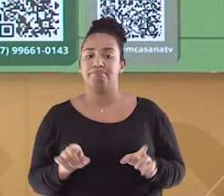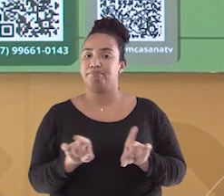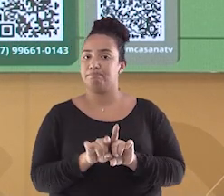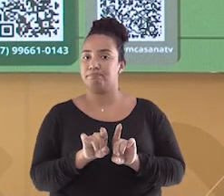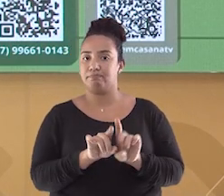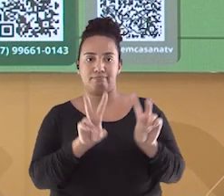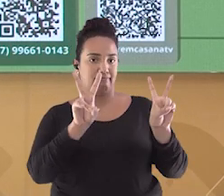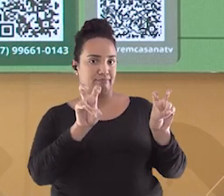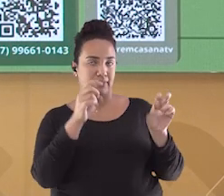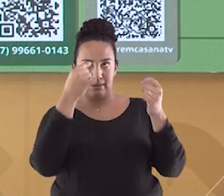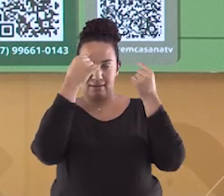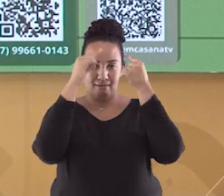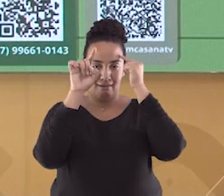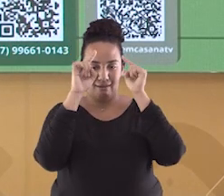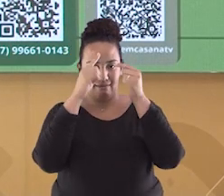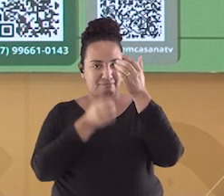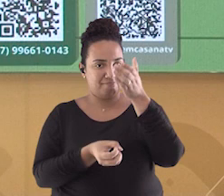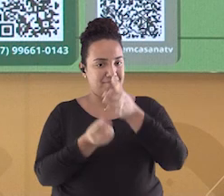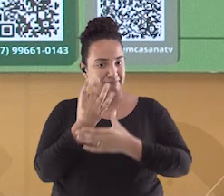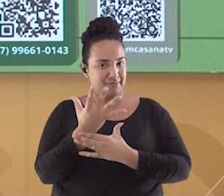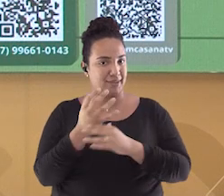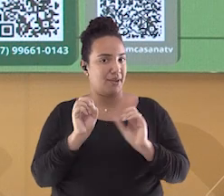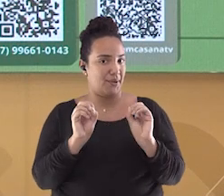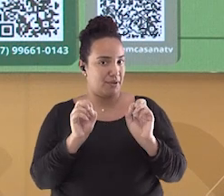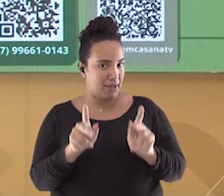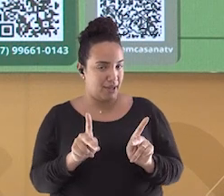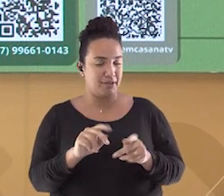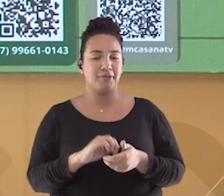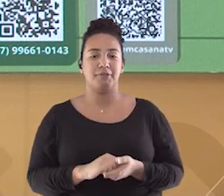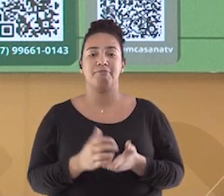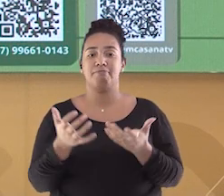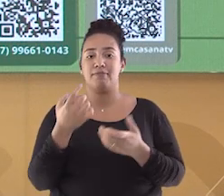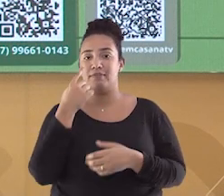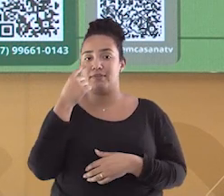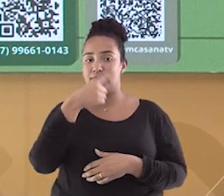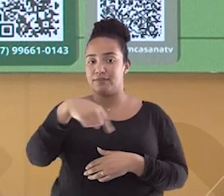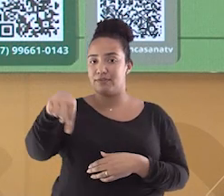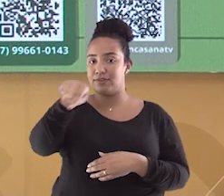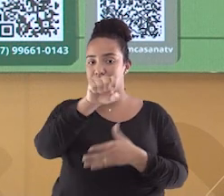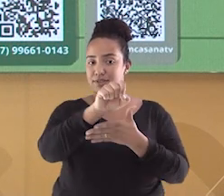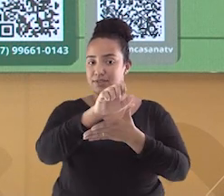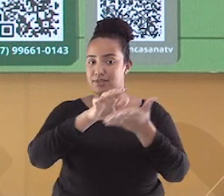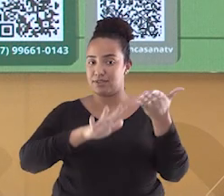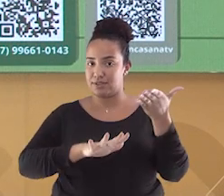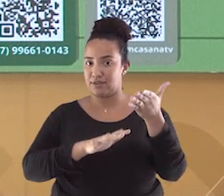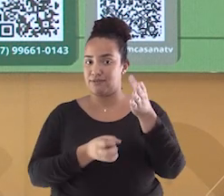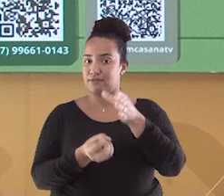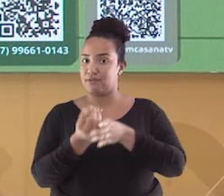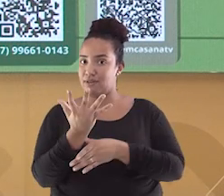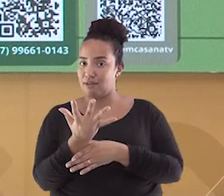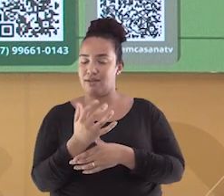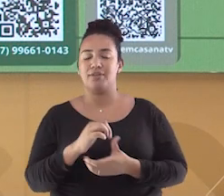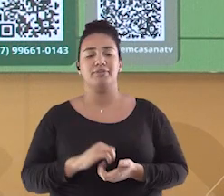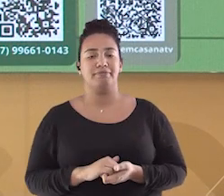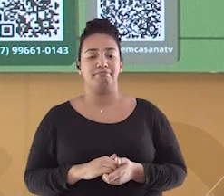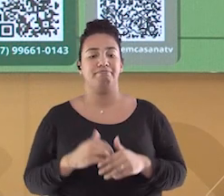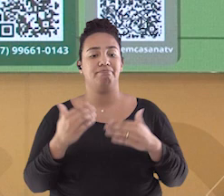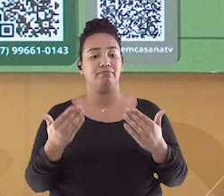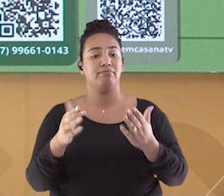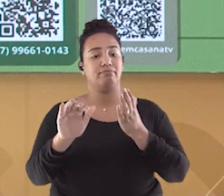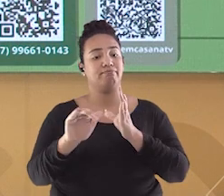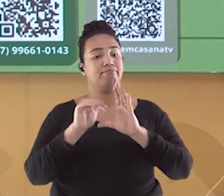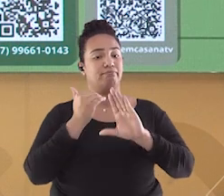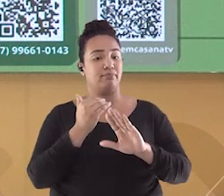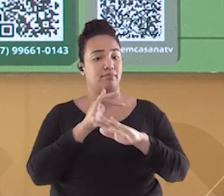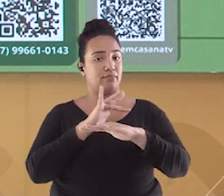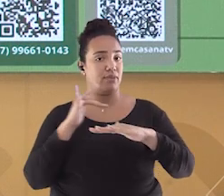E também crie um título bem criativo, ok? Quero ver vocês fazendo a atividade, viu? Envie